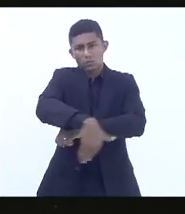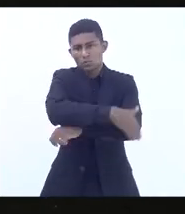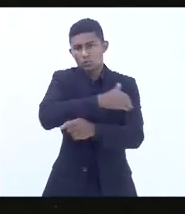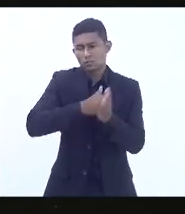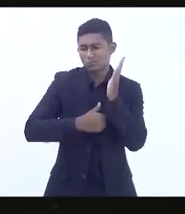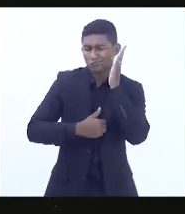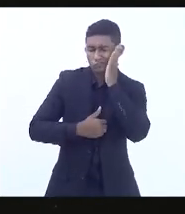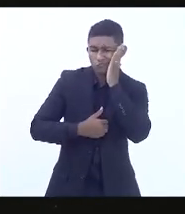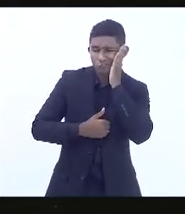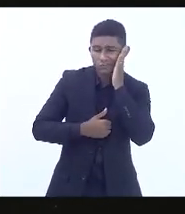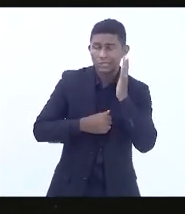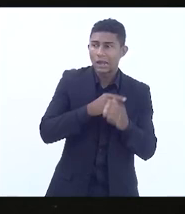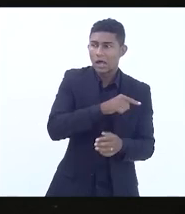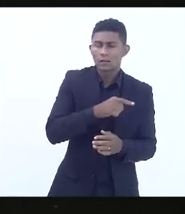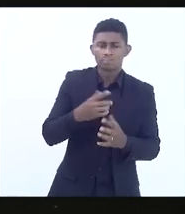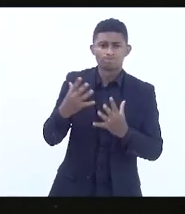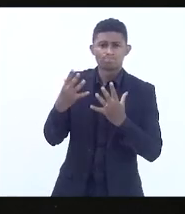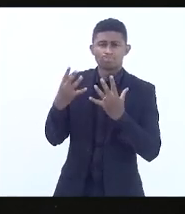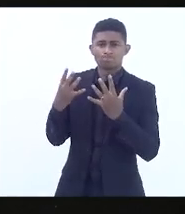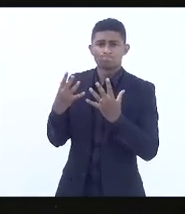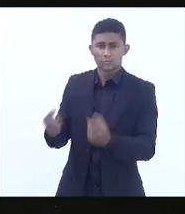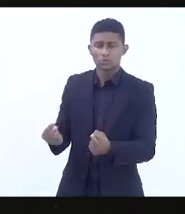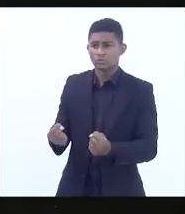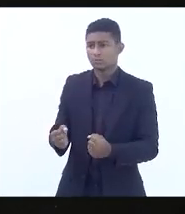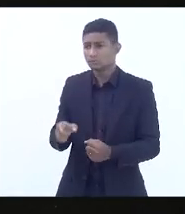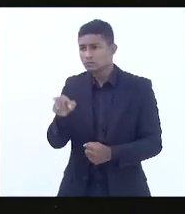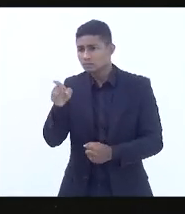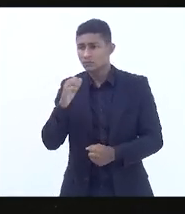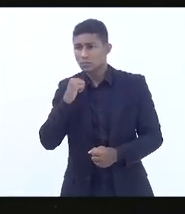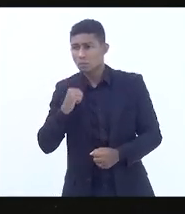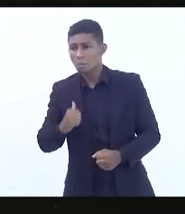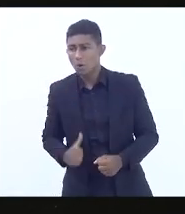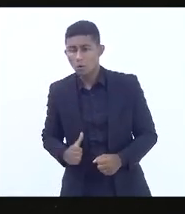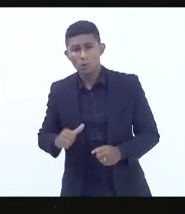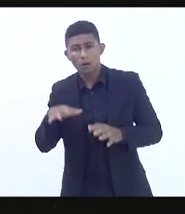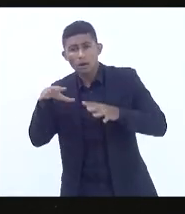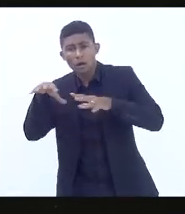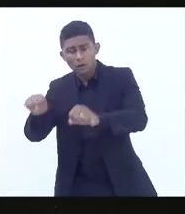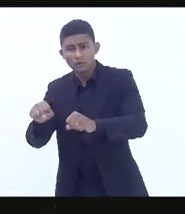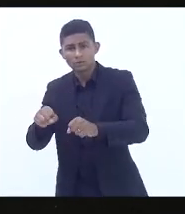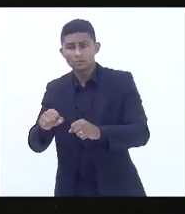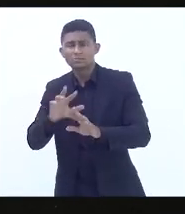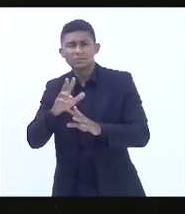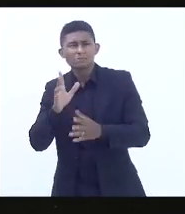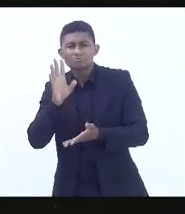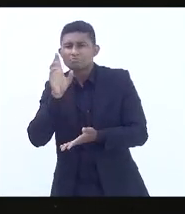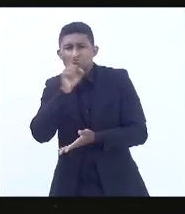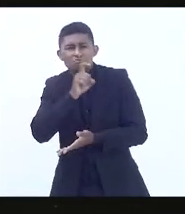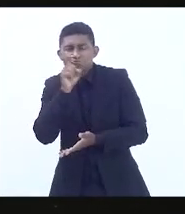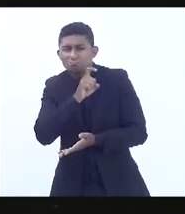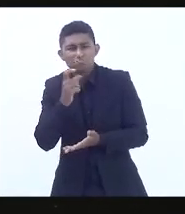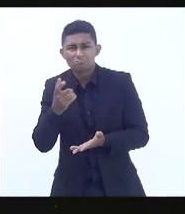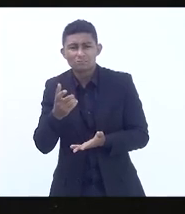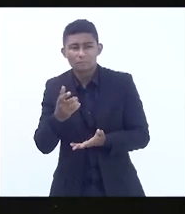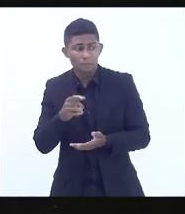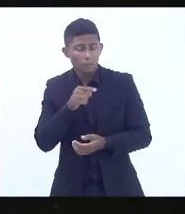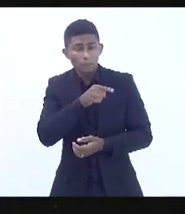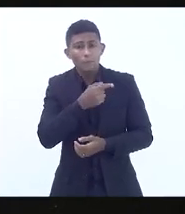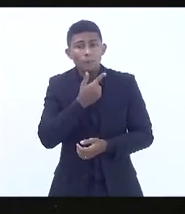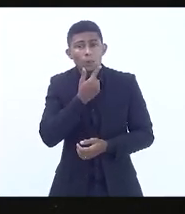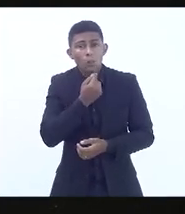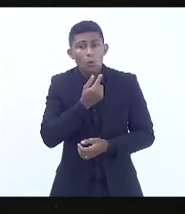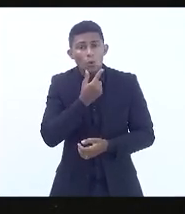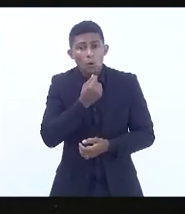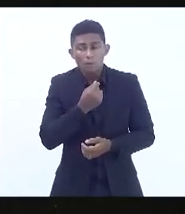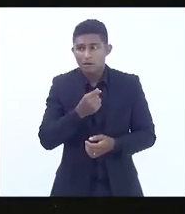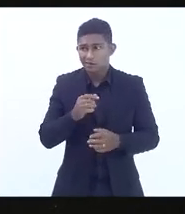alimentar, topou fazer o furto forjado. E quando o morador de rua pega a bolsa e